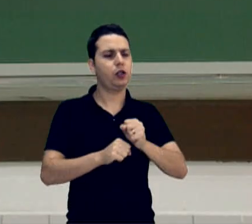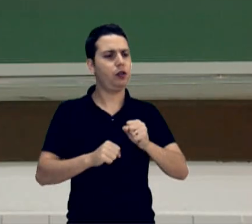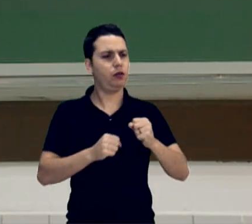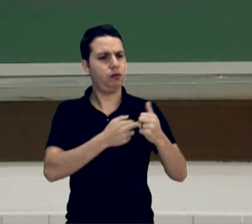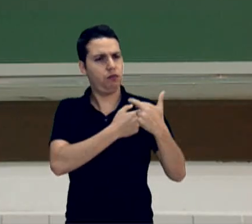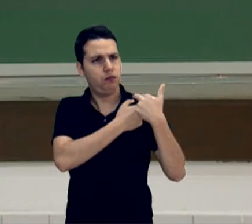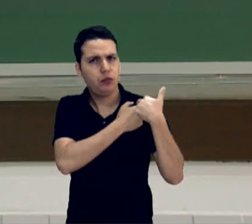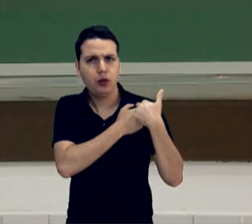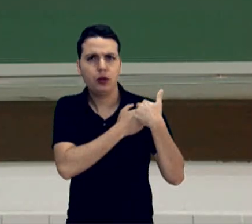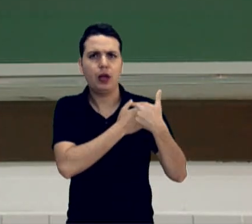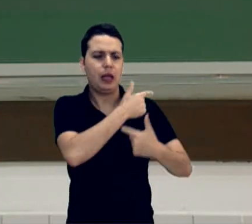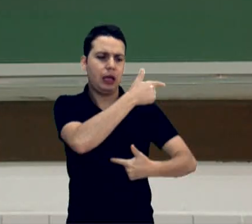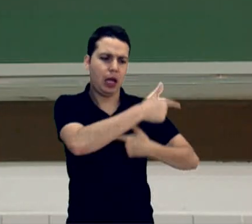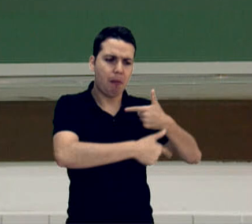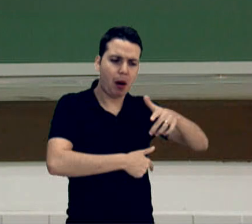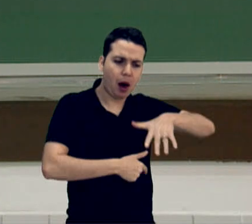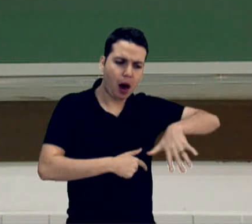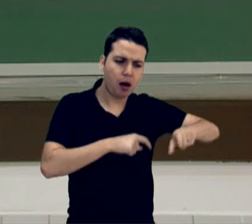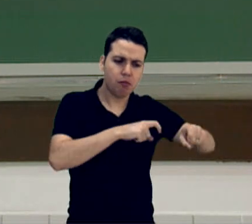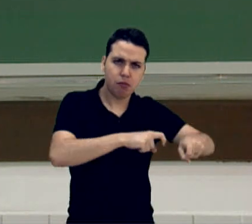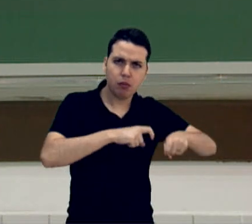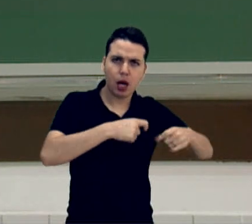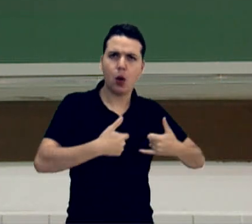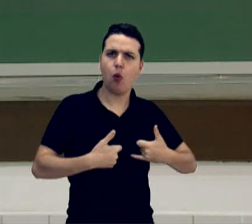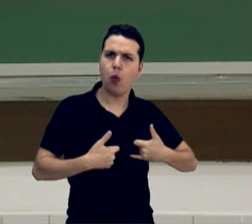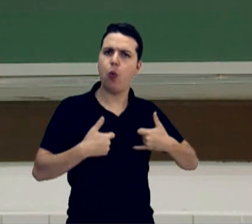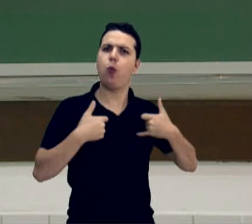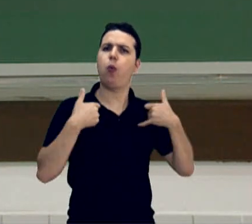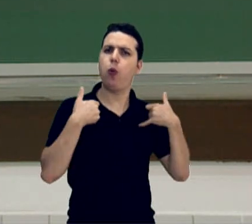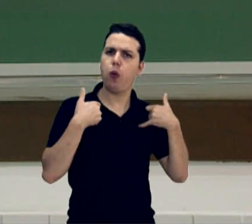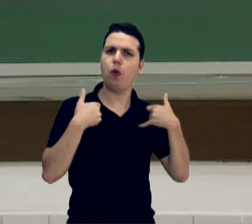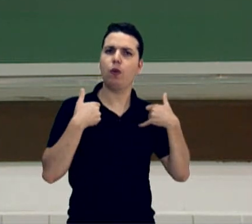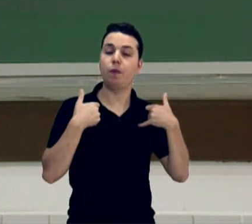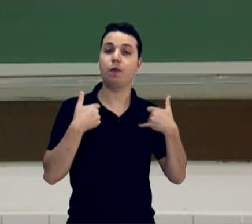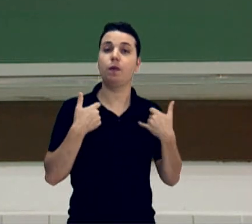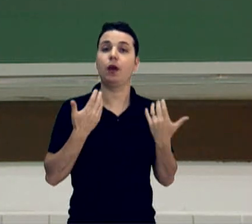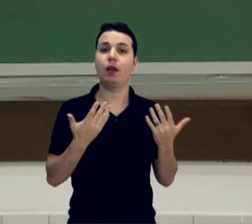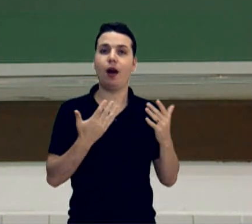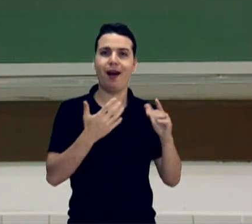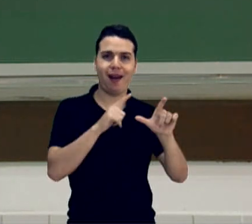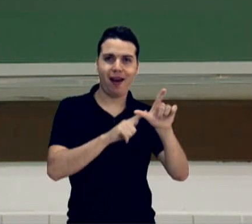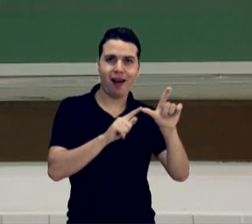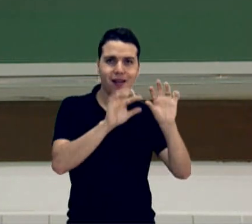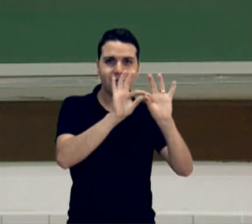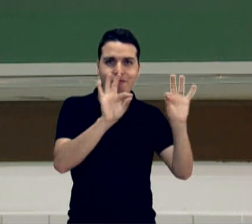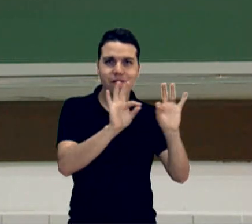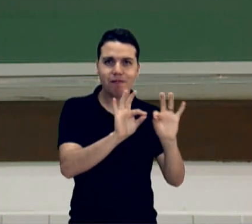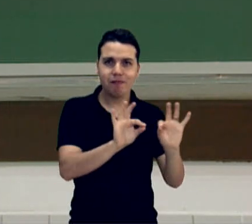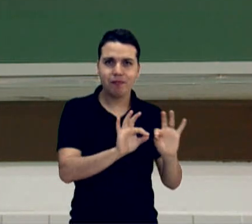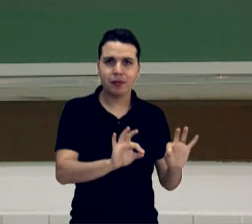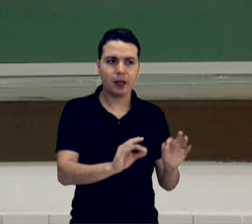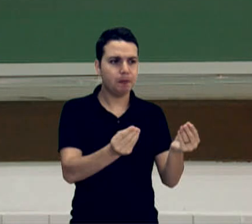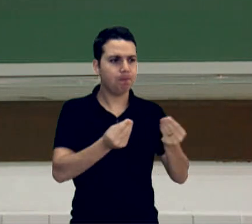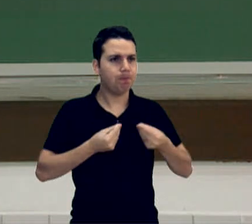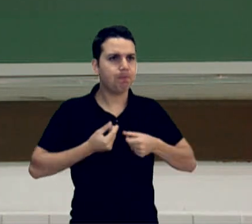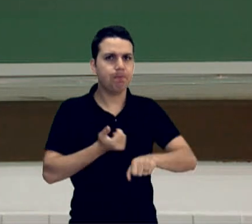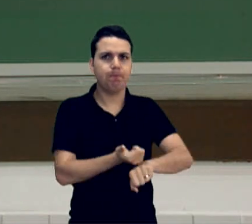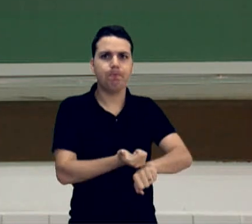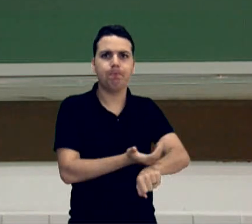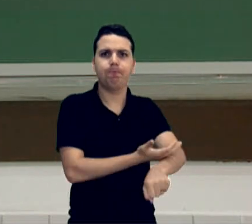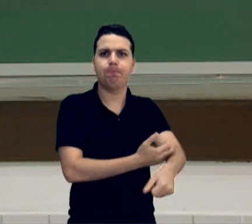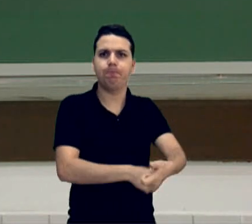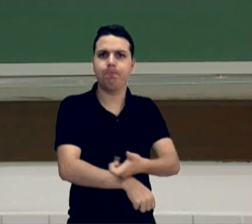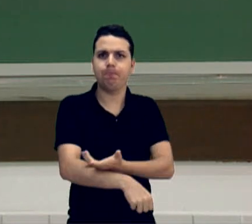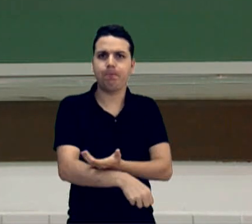trabalho, né, pela lida do campo, que se orgulha, né, desse trabalho. Então, as letras, elas já emocionam. O